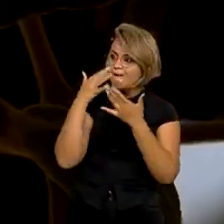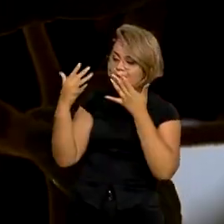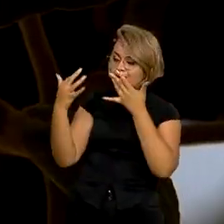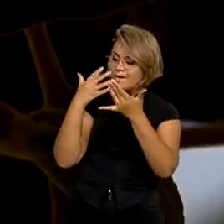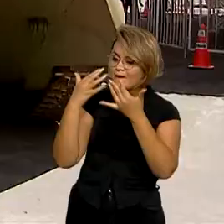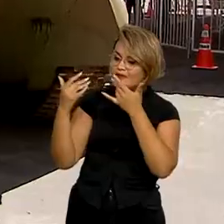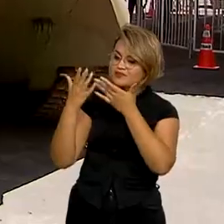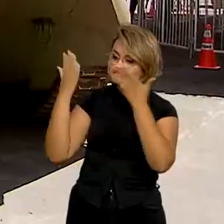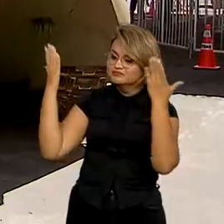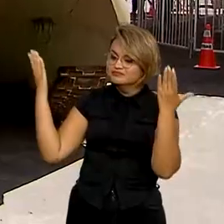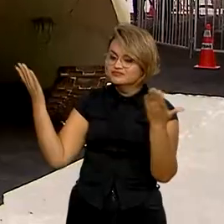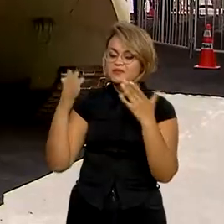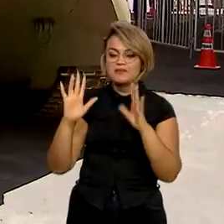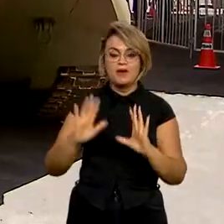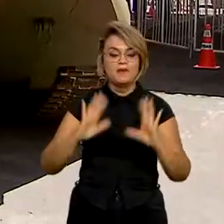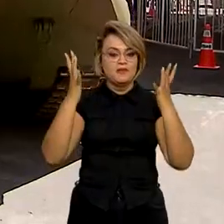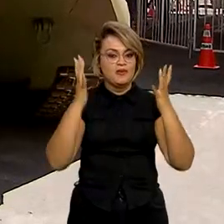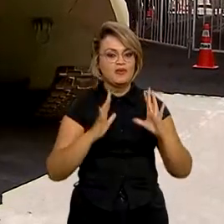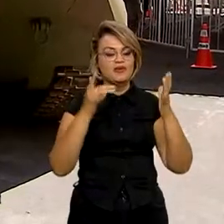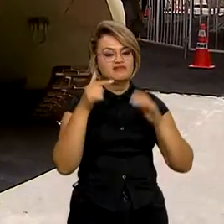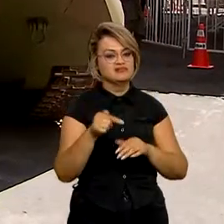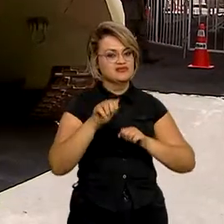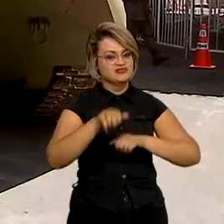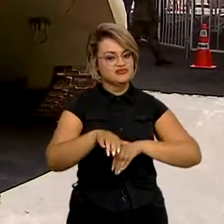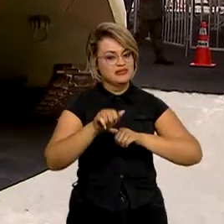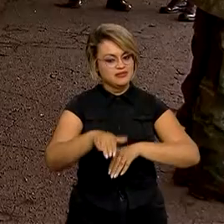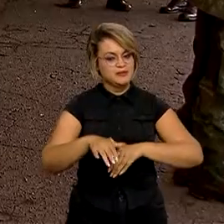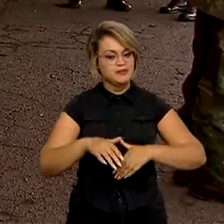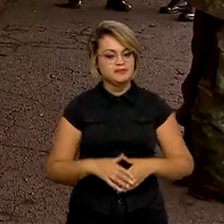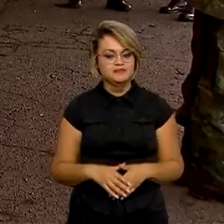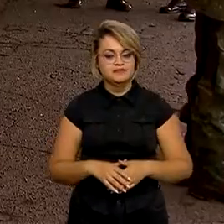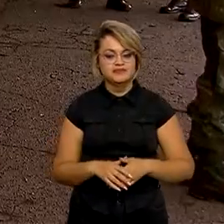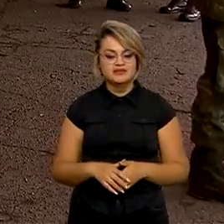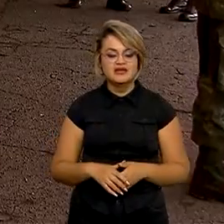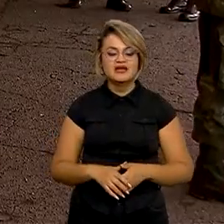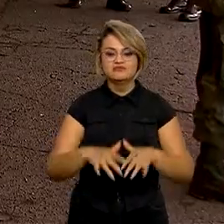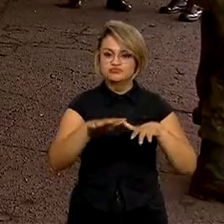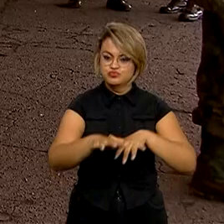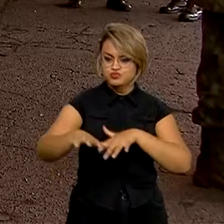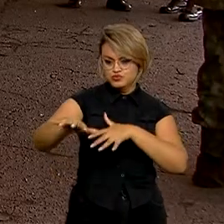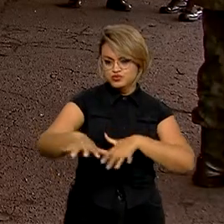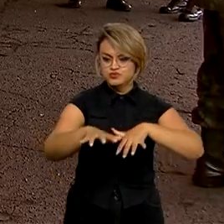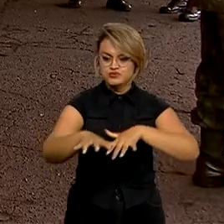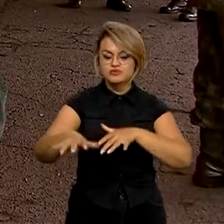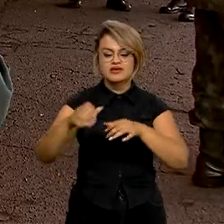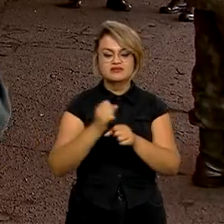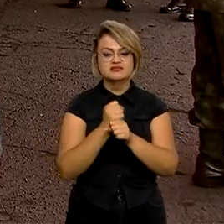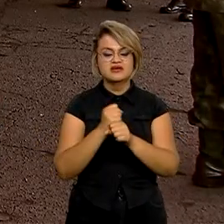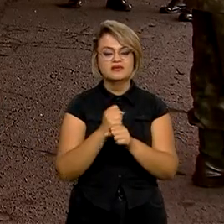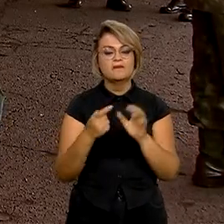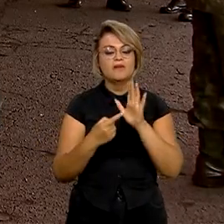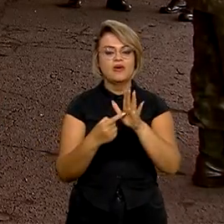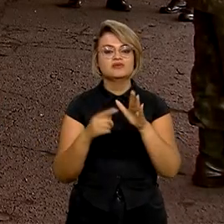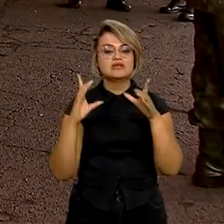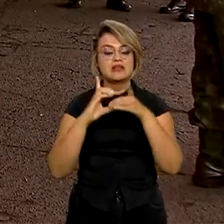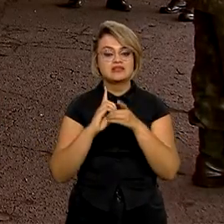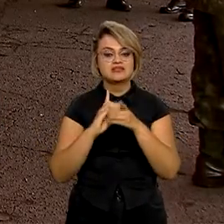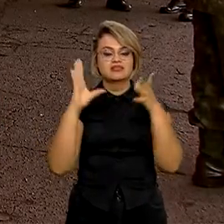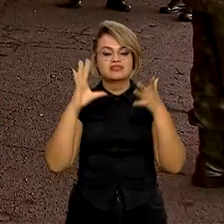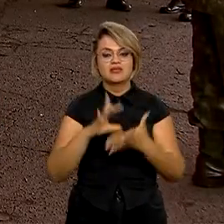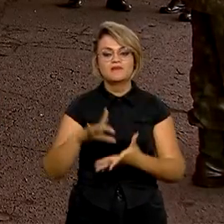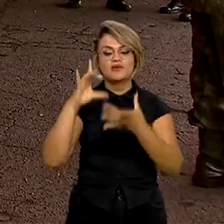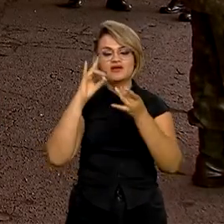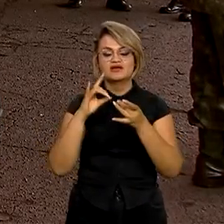capital federal para celebrações do 7 de setembro. O desfile desse ano traz o slogan Democracia, Soberania